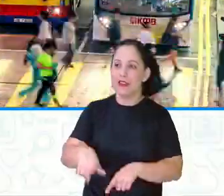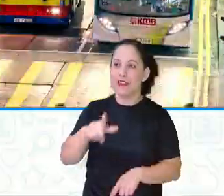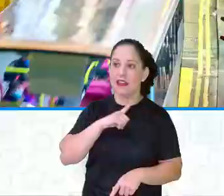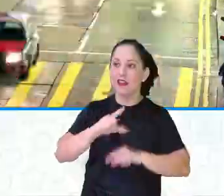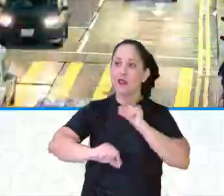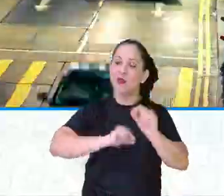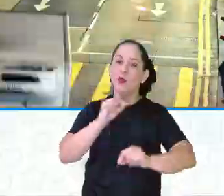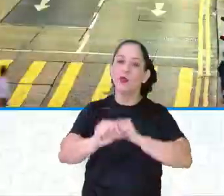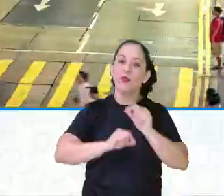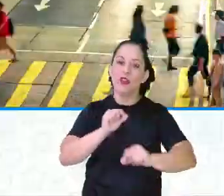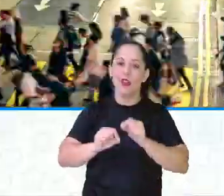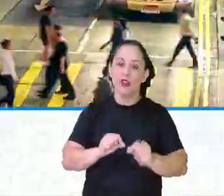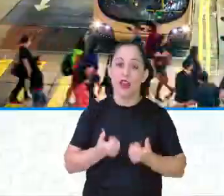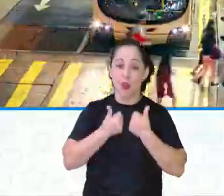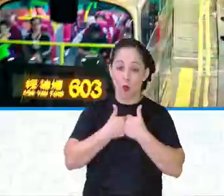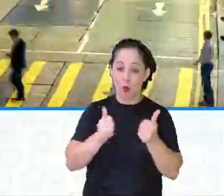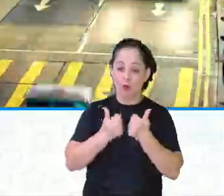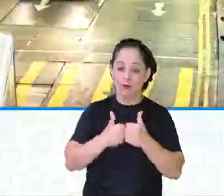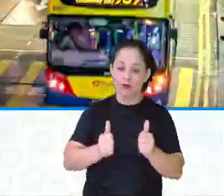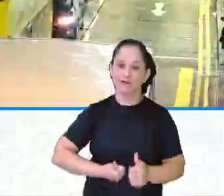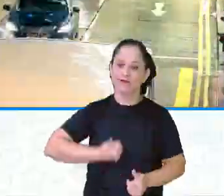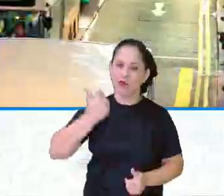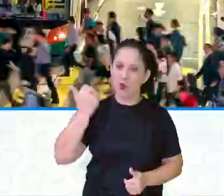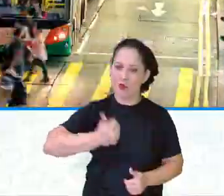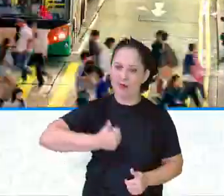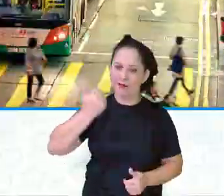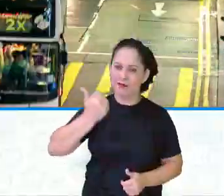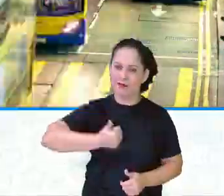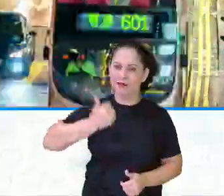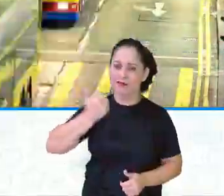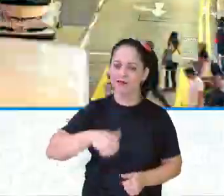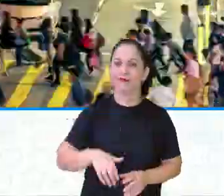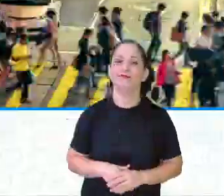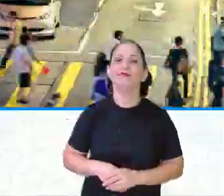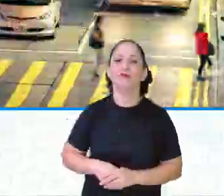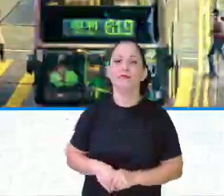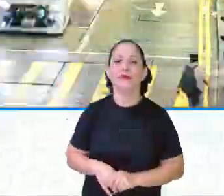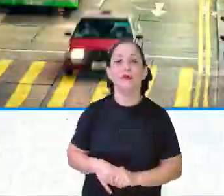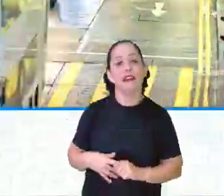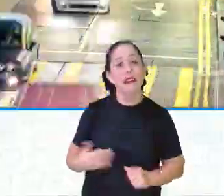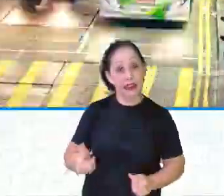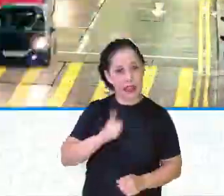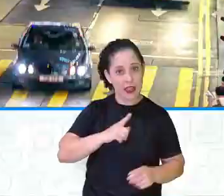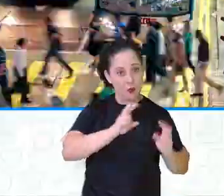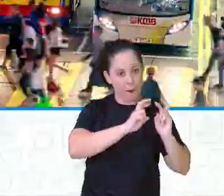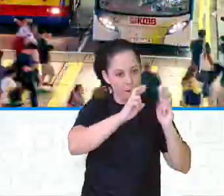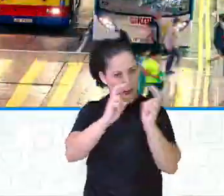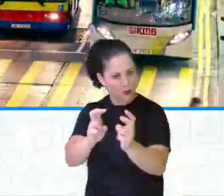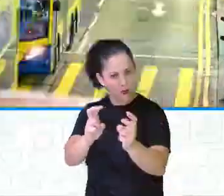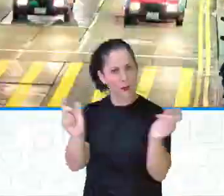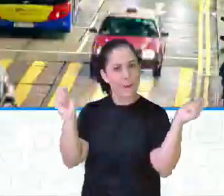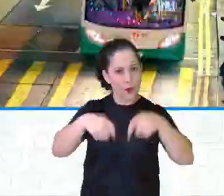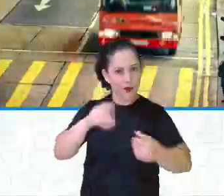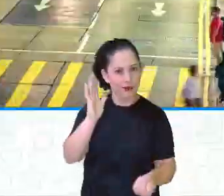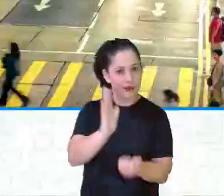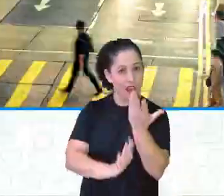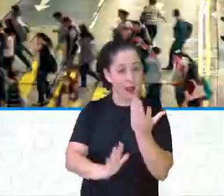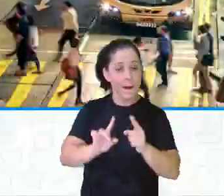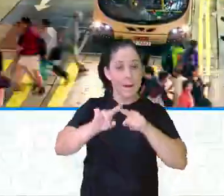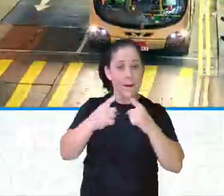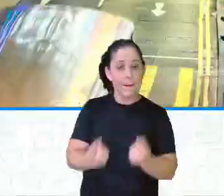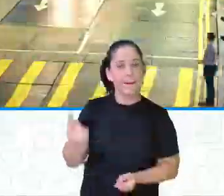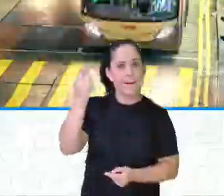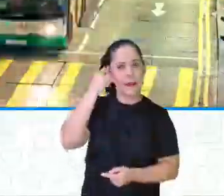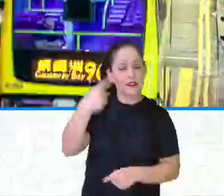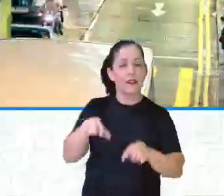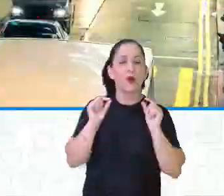de qualidade. Como a professora Mauricéia falou aqui, se for para construir o metrô, se pode construir, mas tem que se pensar no